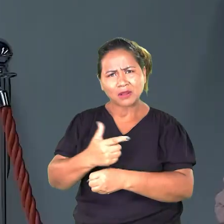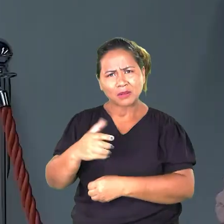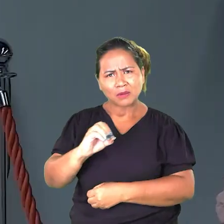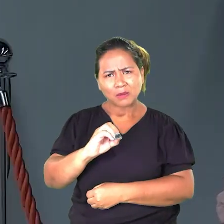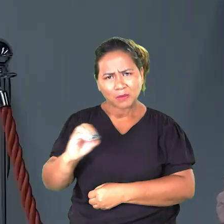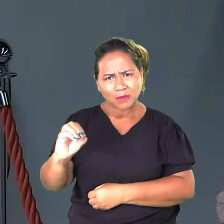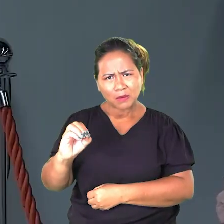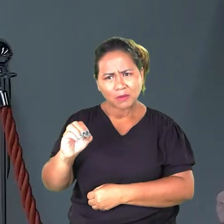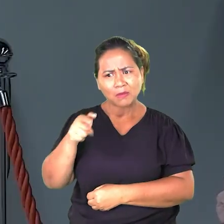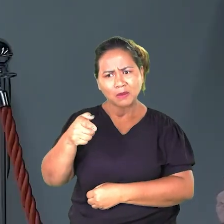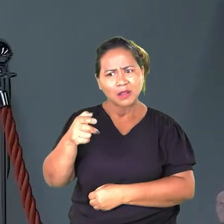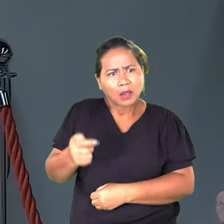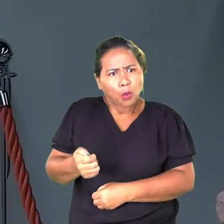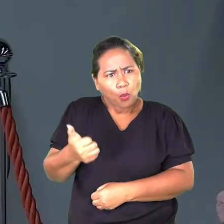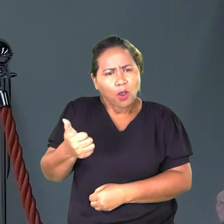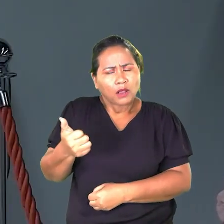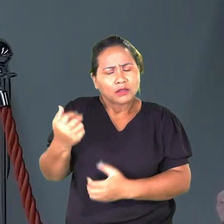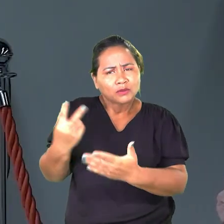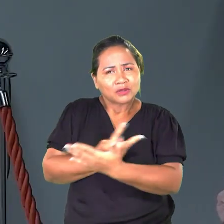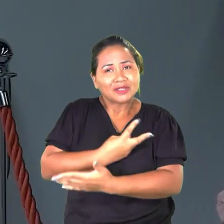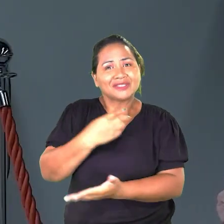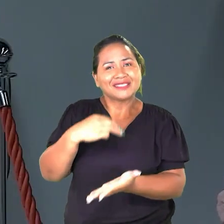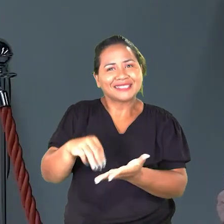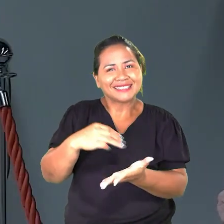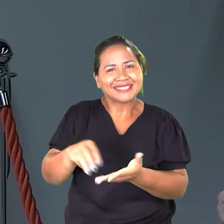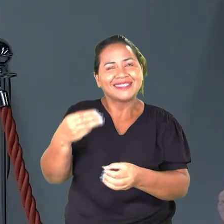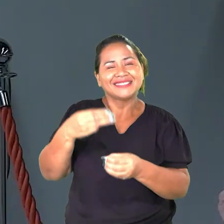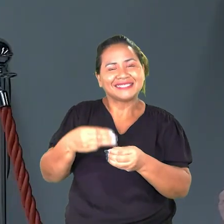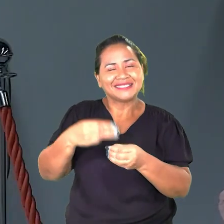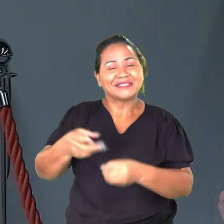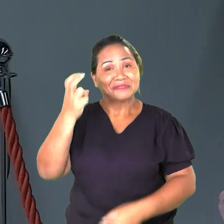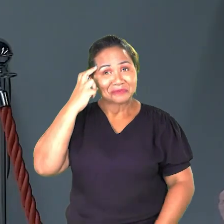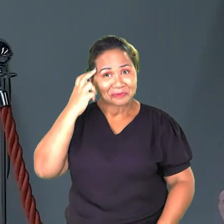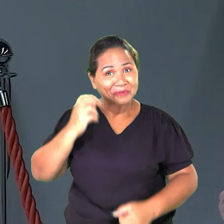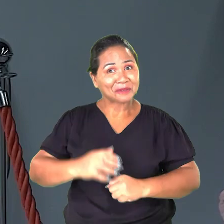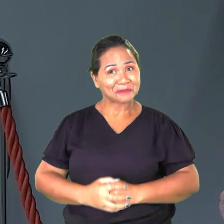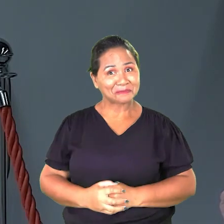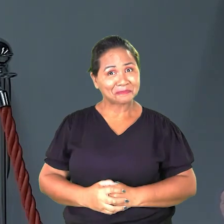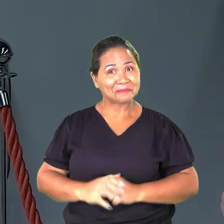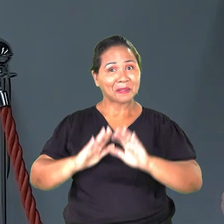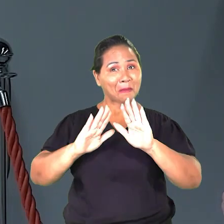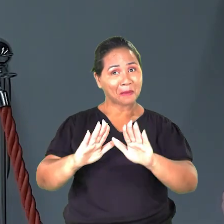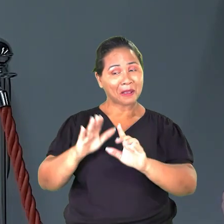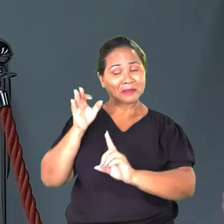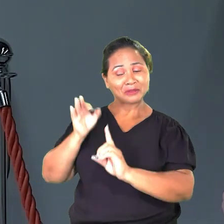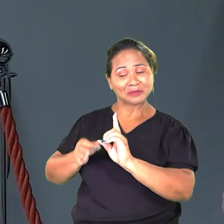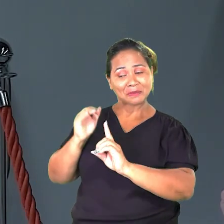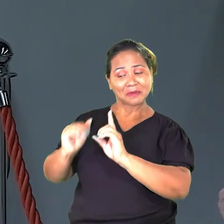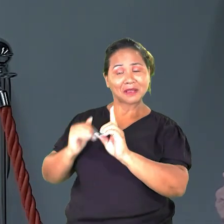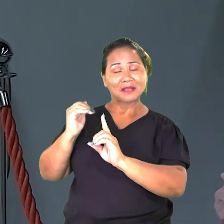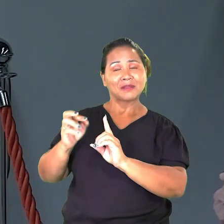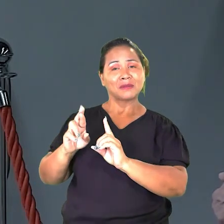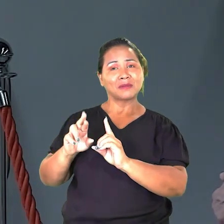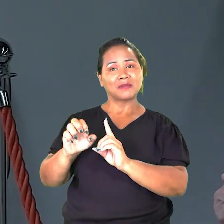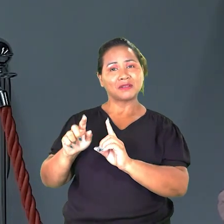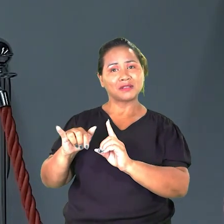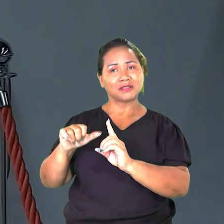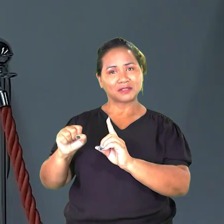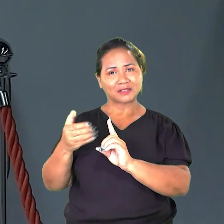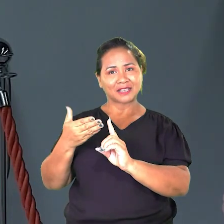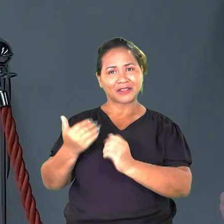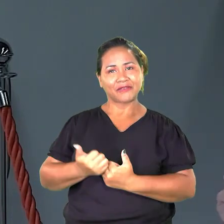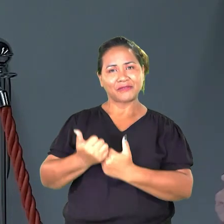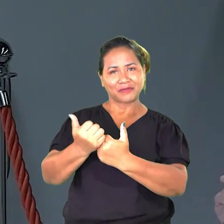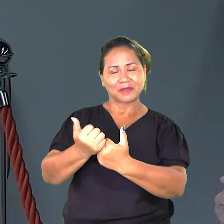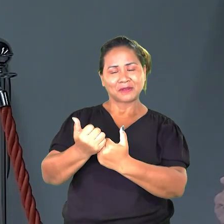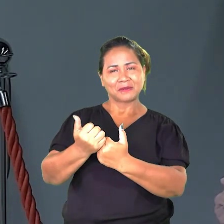propósito, pouca gente sabe que em 2000, Paulo Bonfim quase se tornou secretário municipal de Cultura, fato que teria